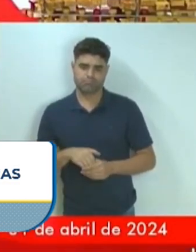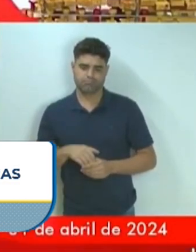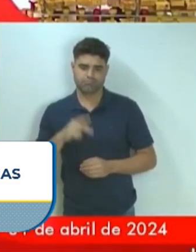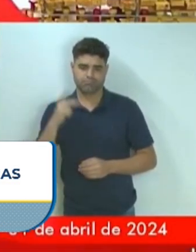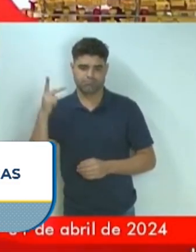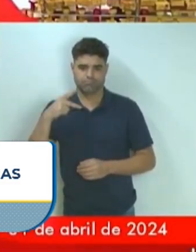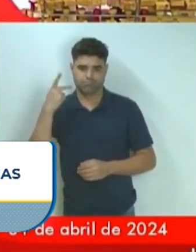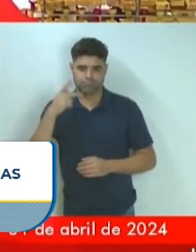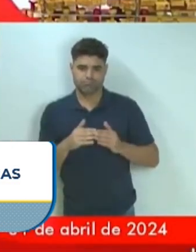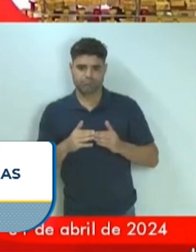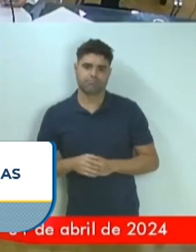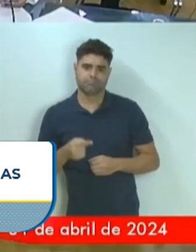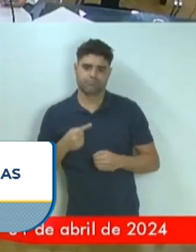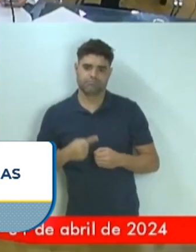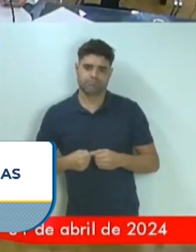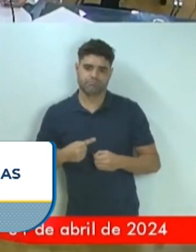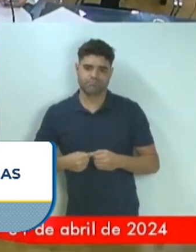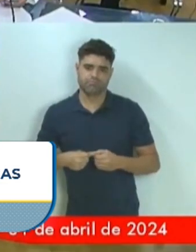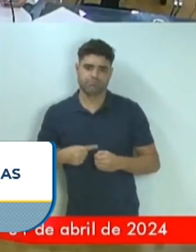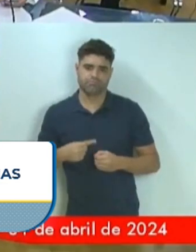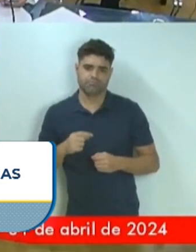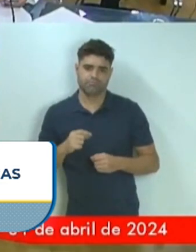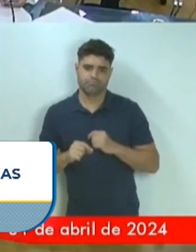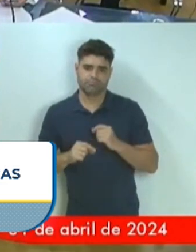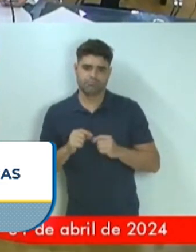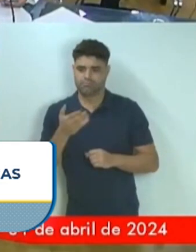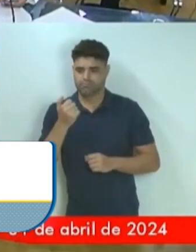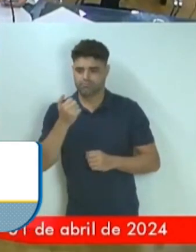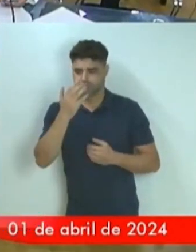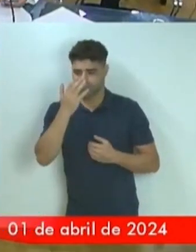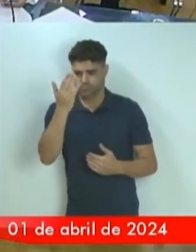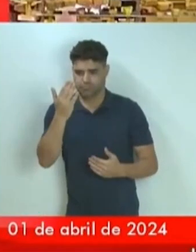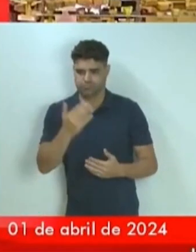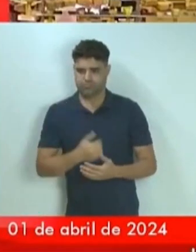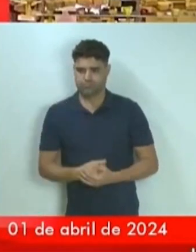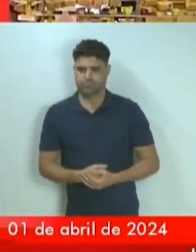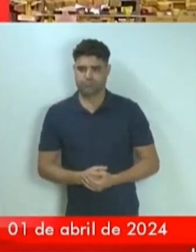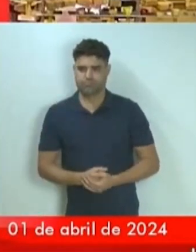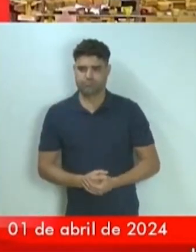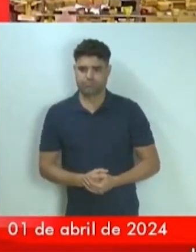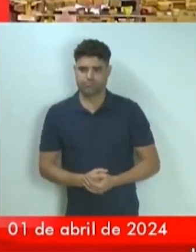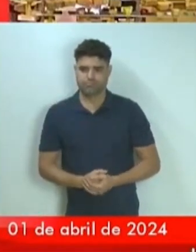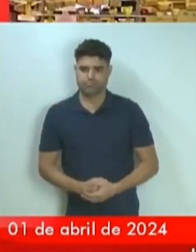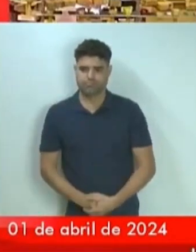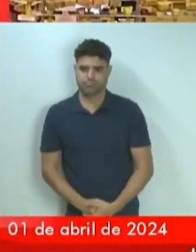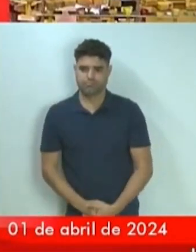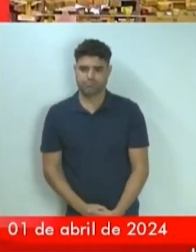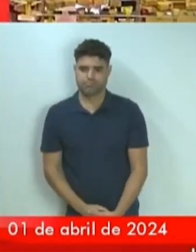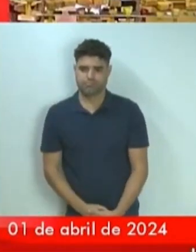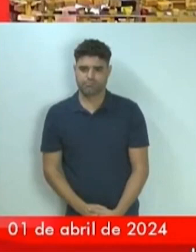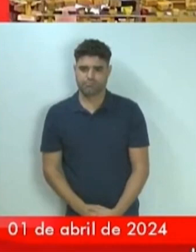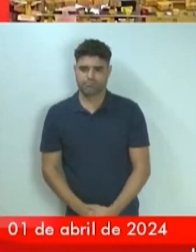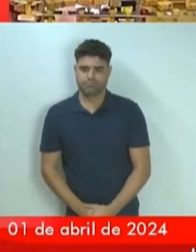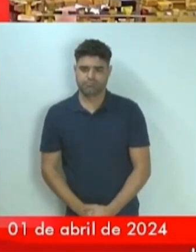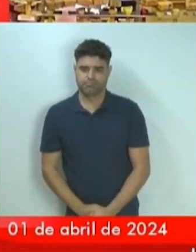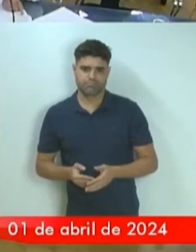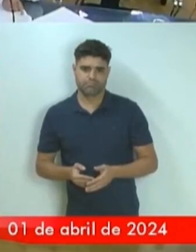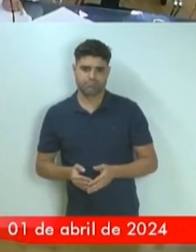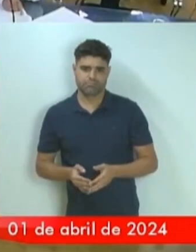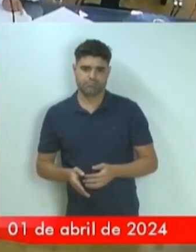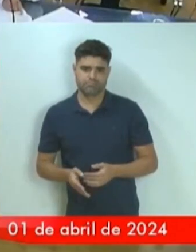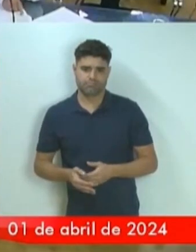9 vereadores da casa, Sandro. Foram eles: Demerson Dias, Douglas Cato, Enio Perrone, Joãozinho da